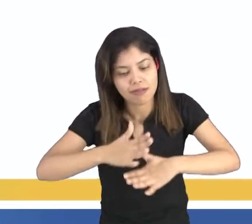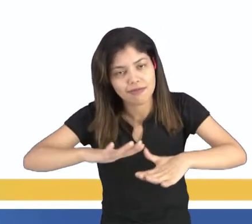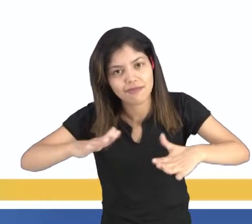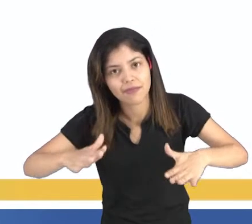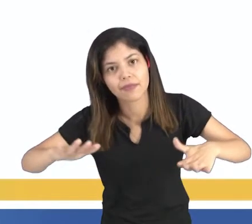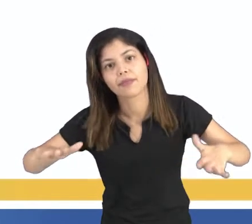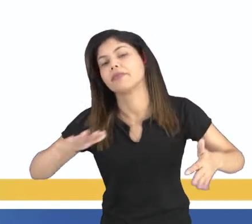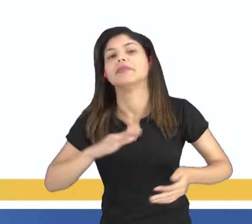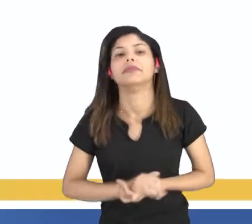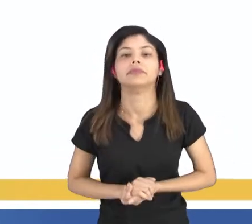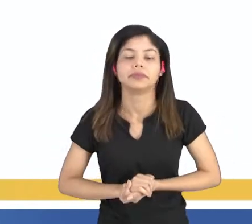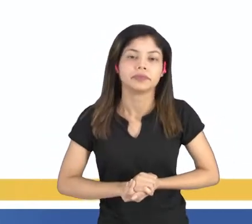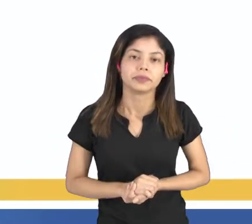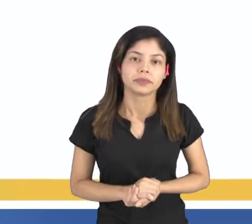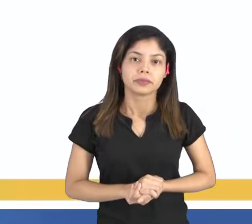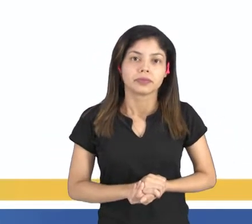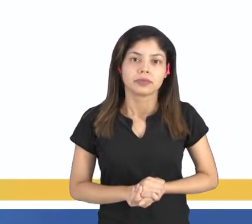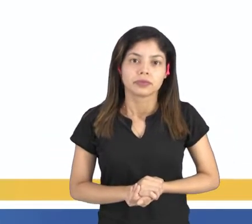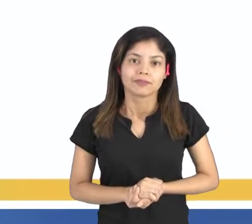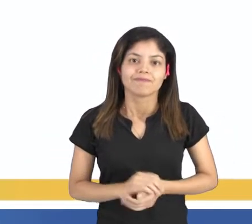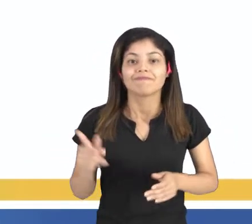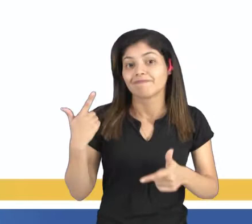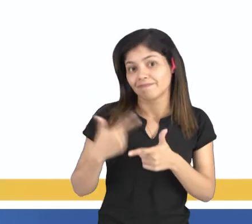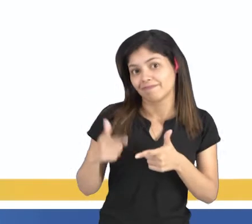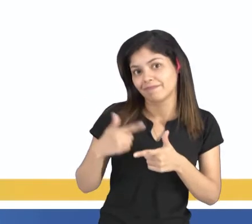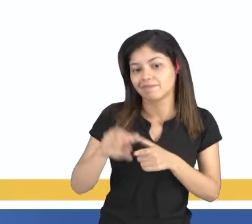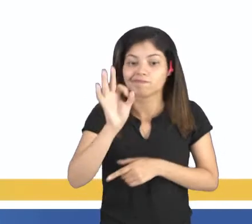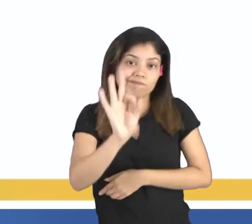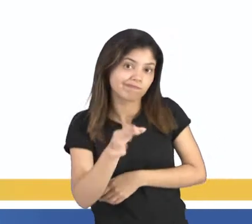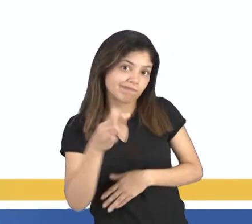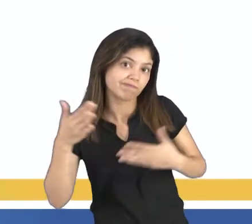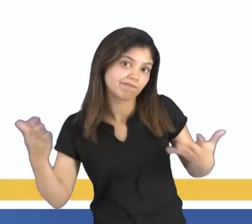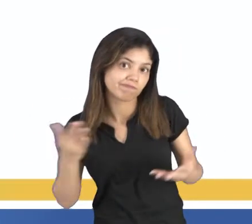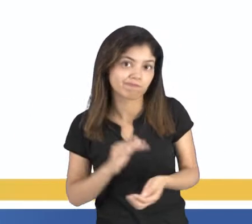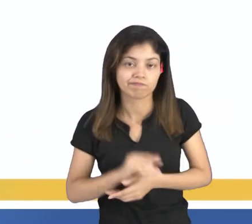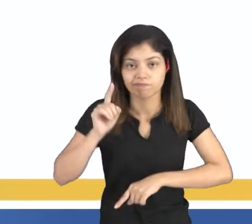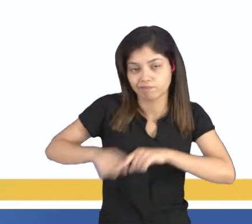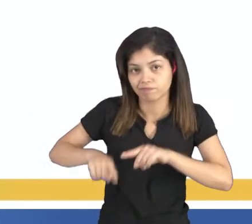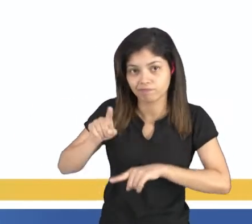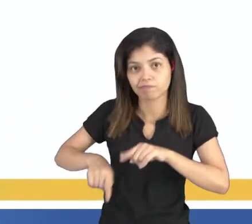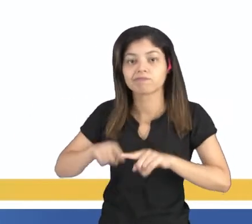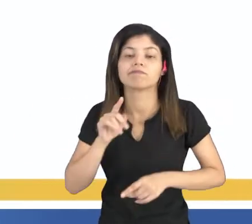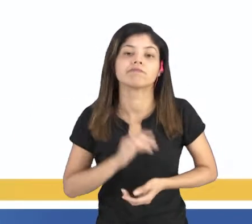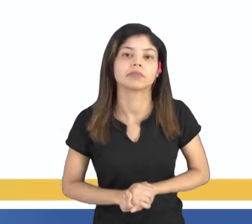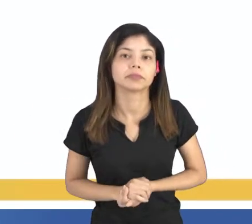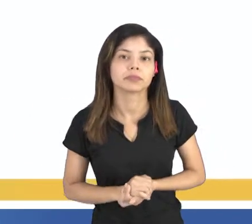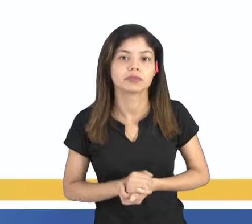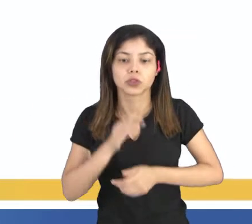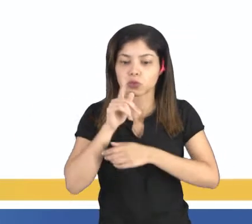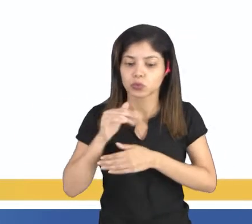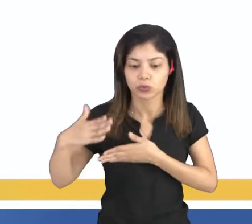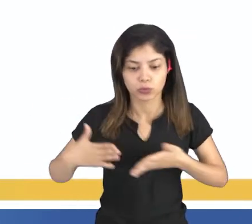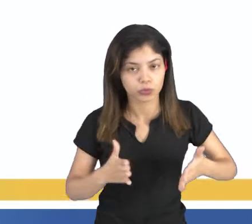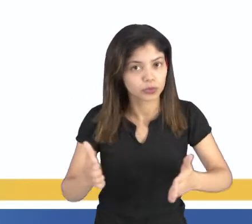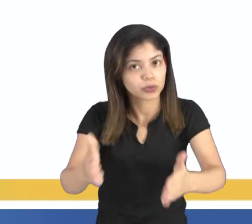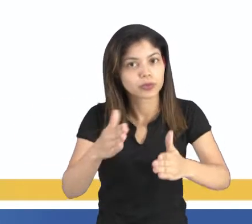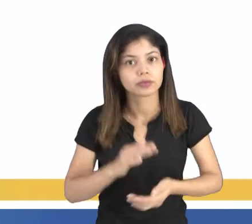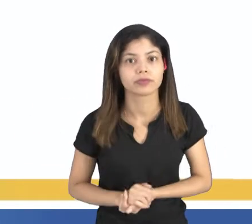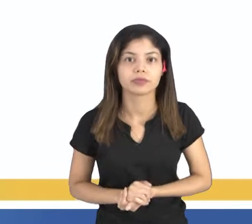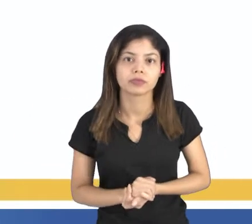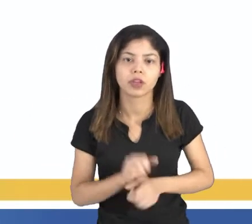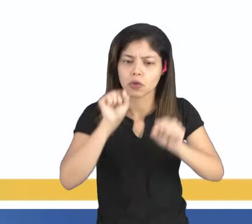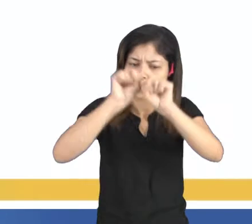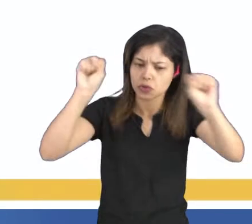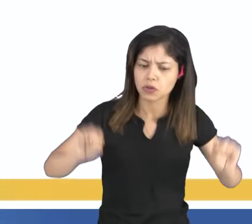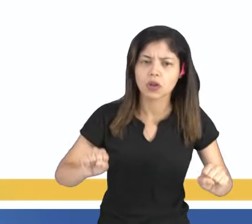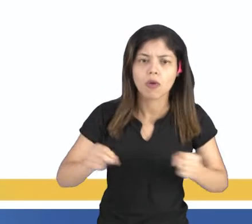água. Então, ele afeta, de certo modo, esses materiais, a presença desses materiais nos rios, né? E